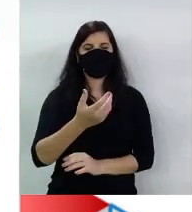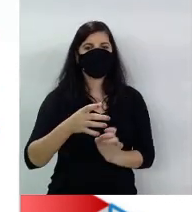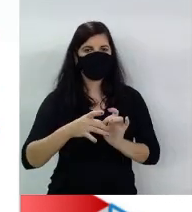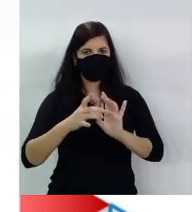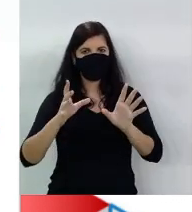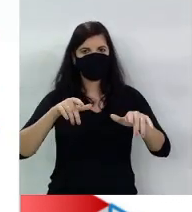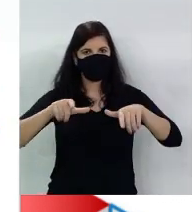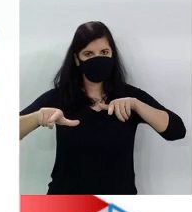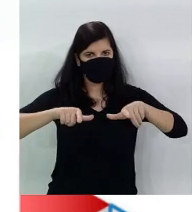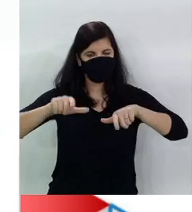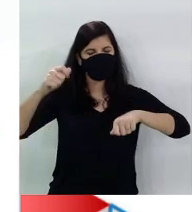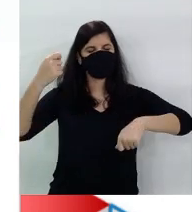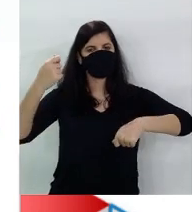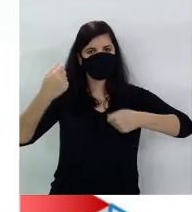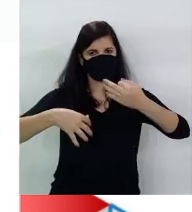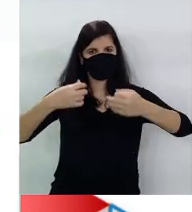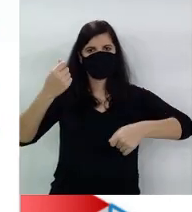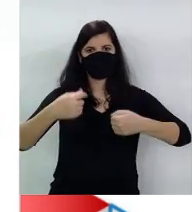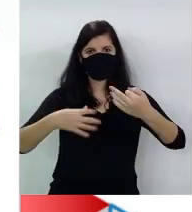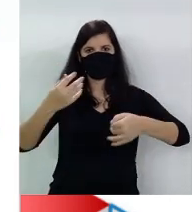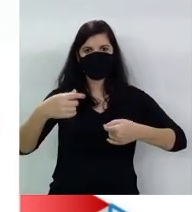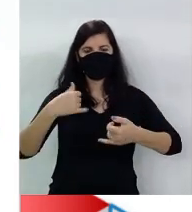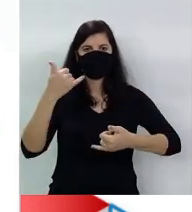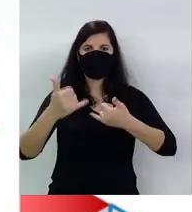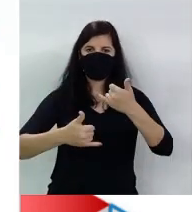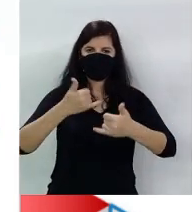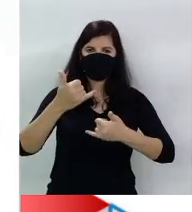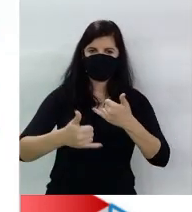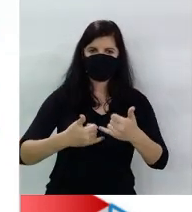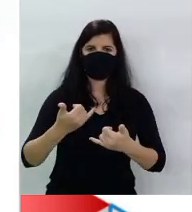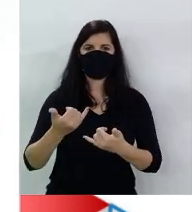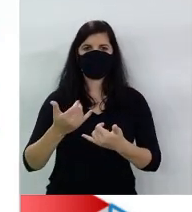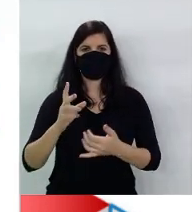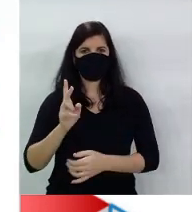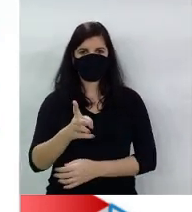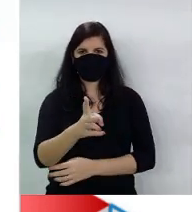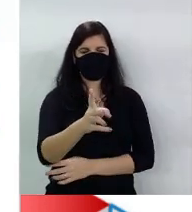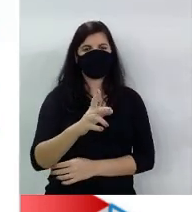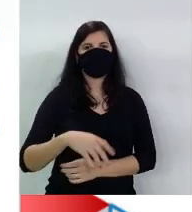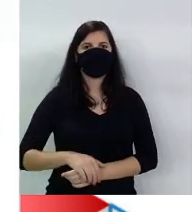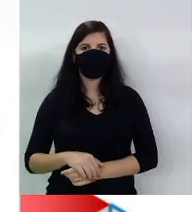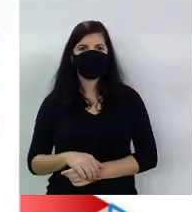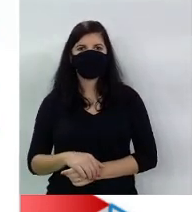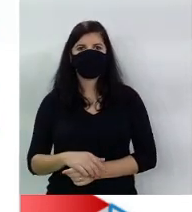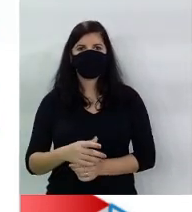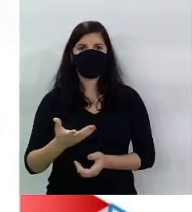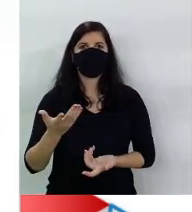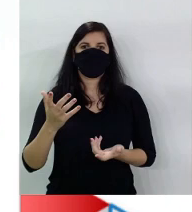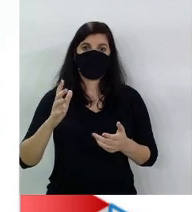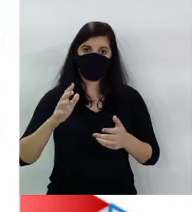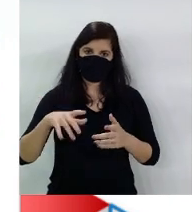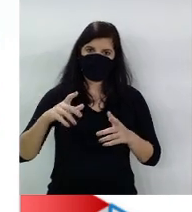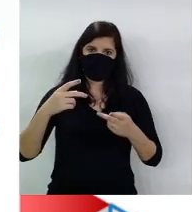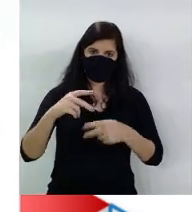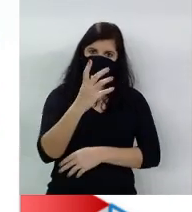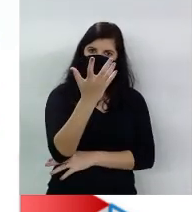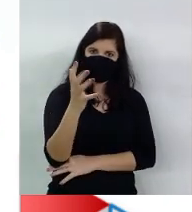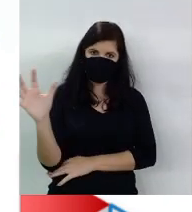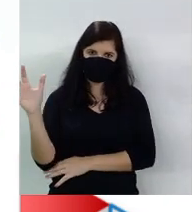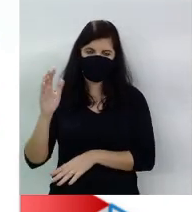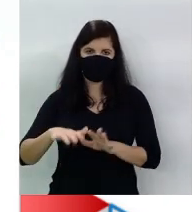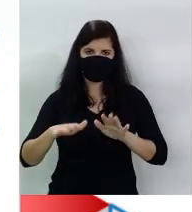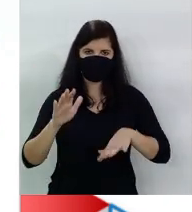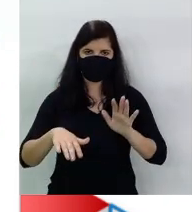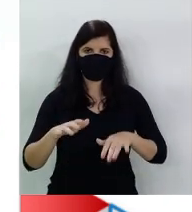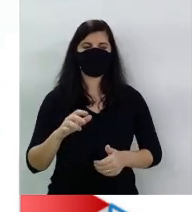mestres trabalham mais do que brincam, como acontece nos toréis ou juremas batidas.